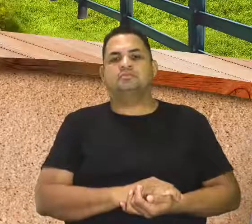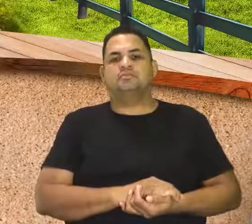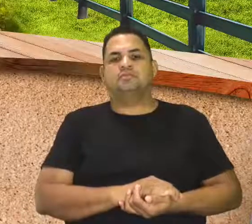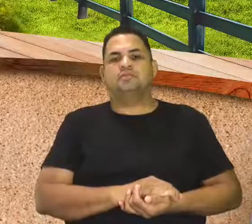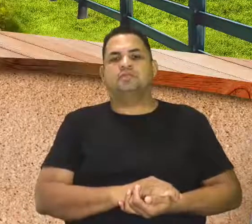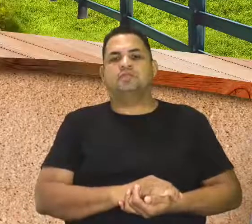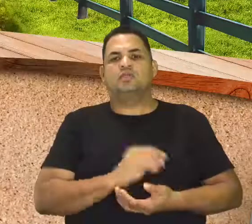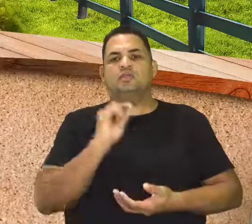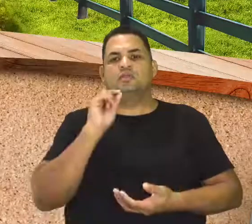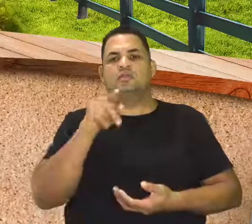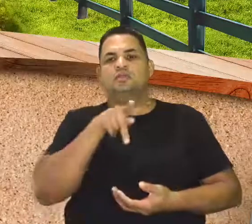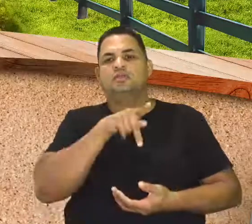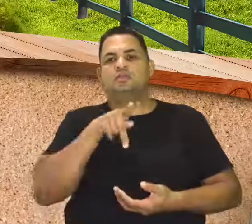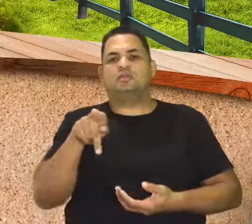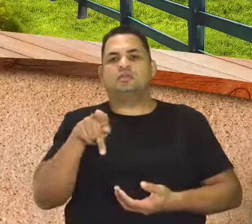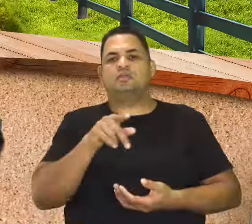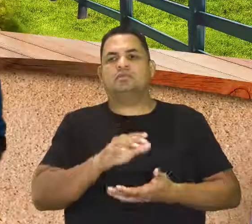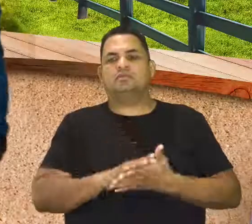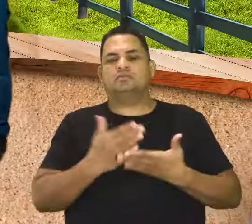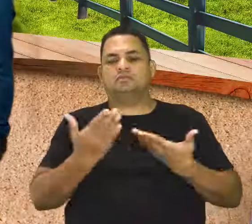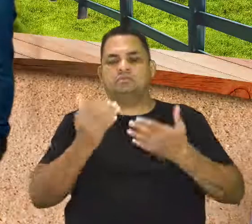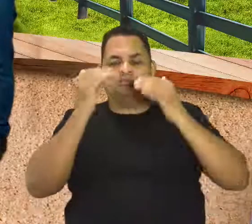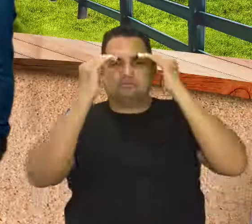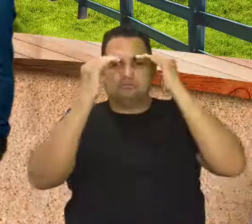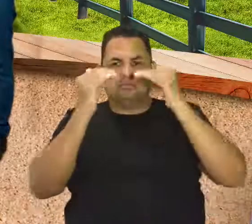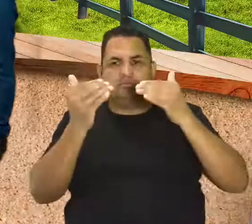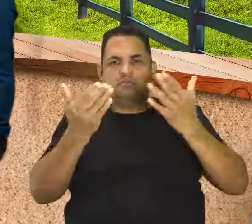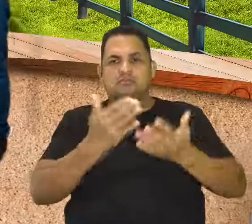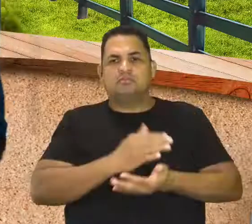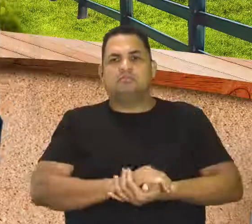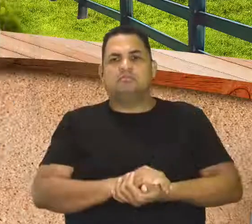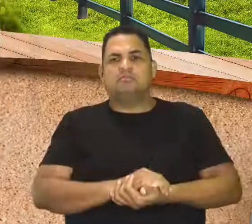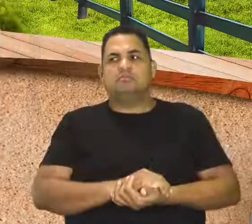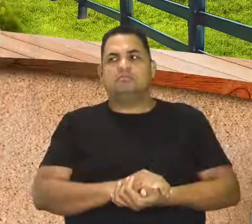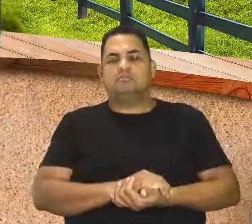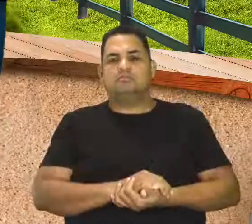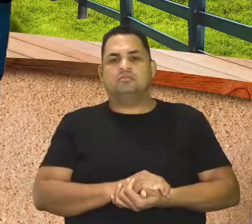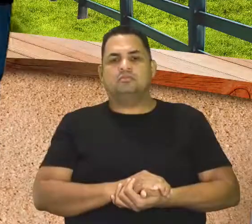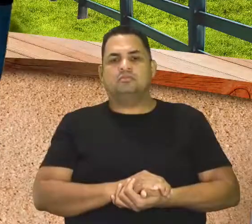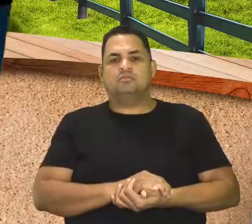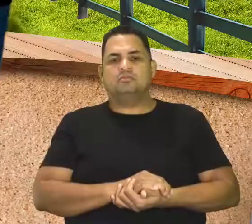que, professor? Nós devemos levar em consideração